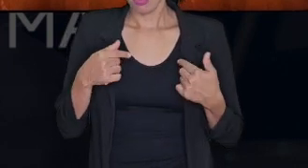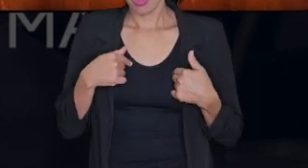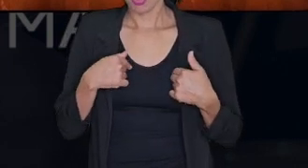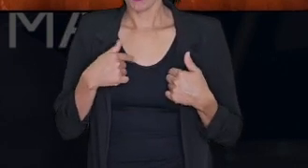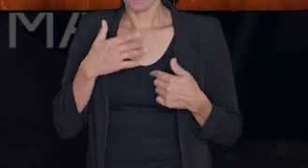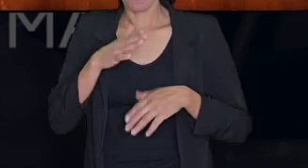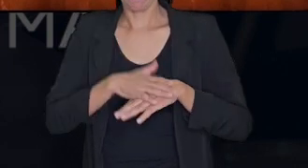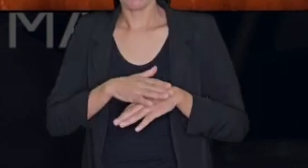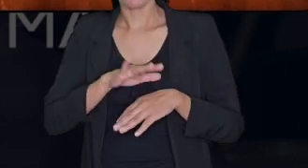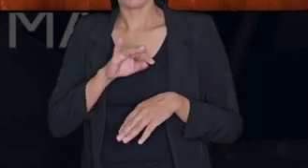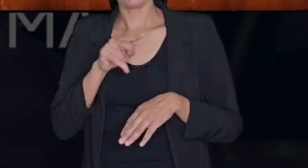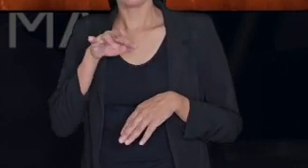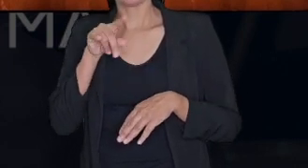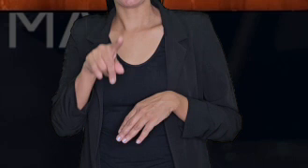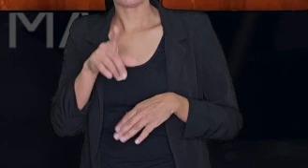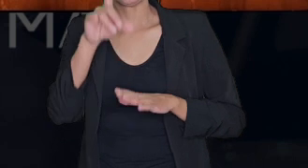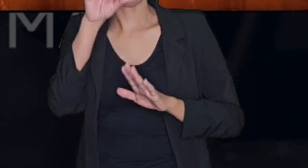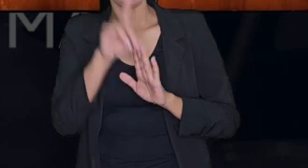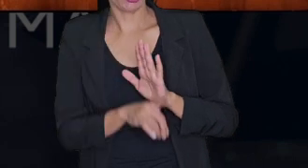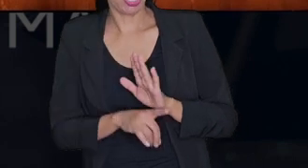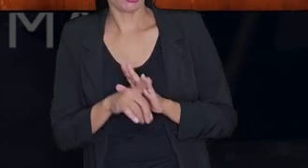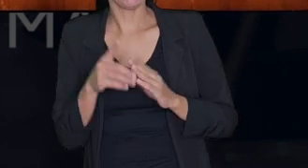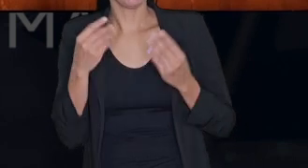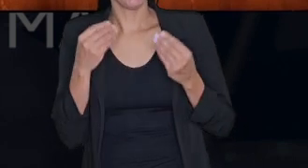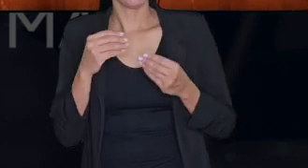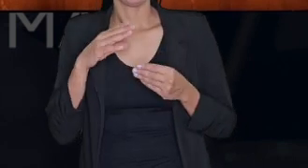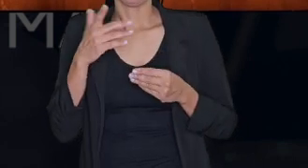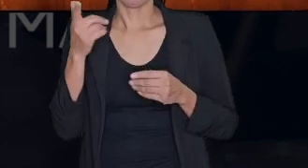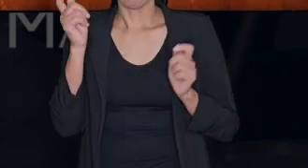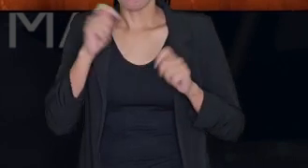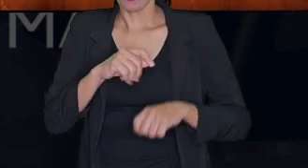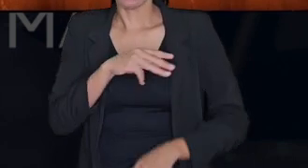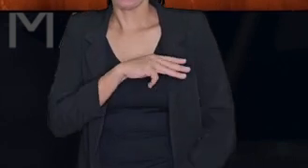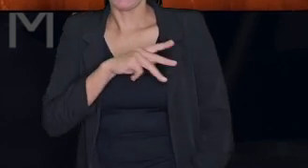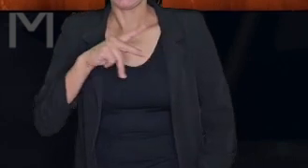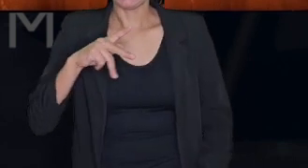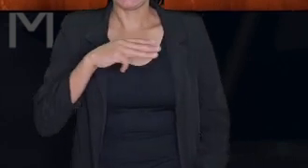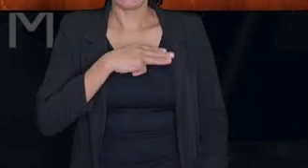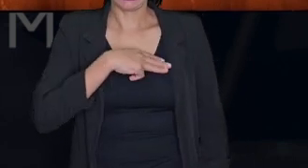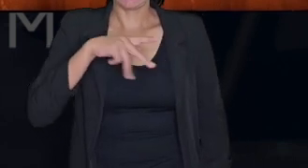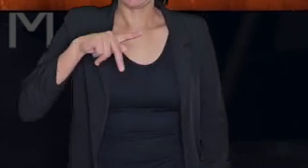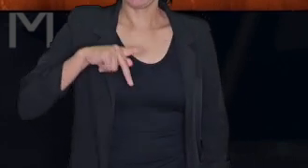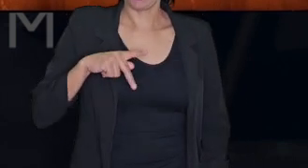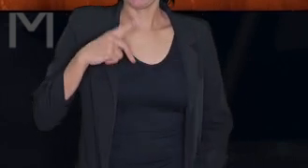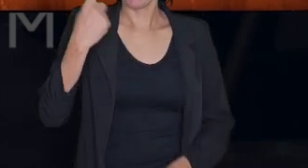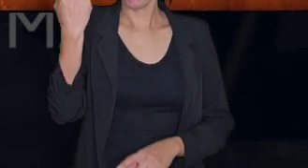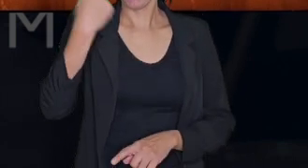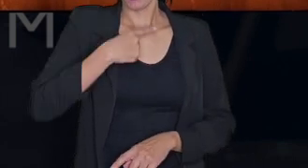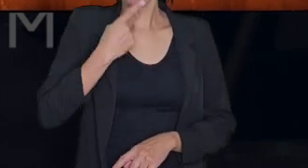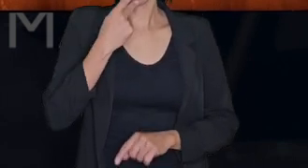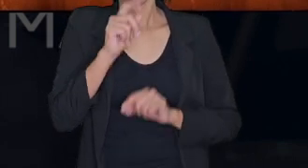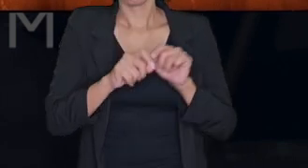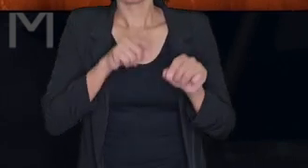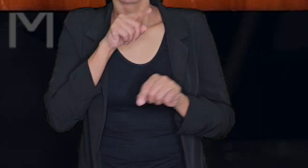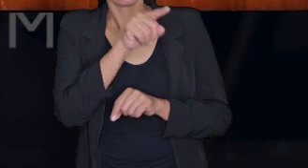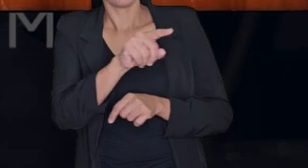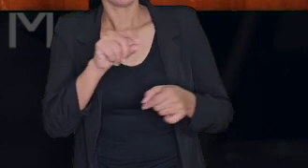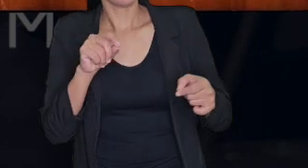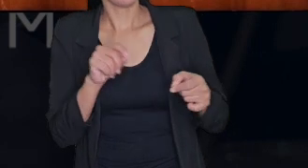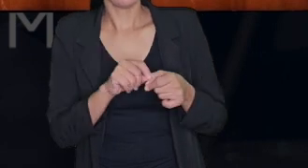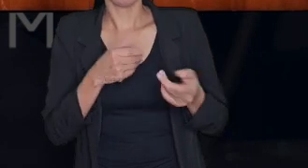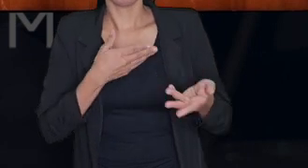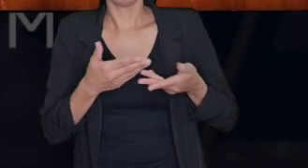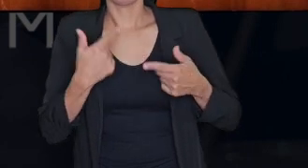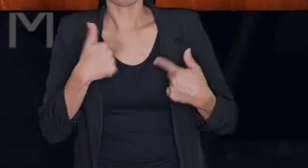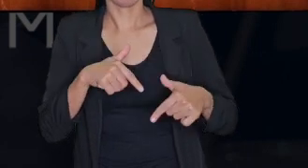pública de inventário, que eu estou inventariando aquele direito possessório, pode vir um Ministério Público da Ordem